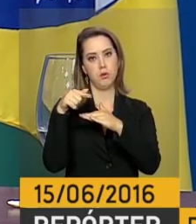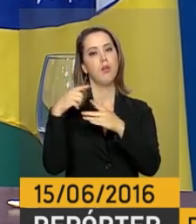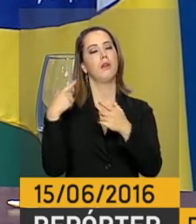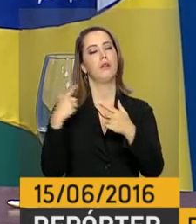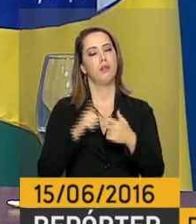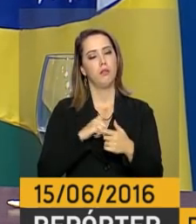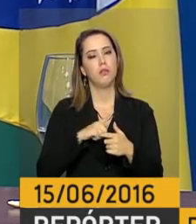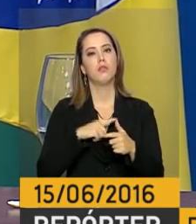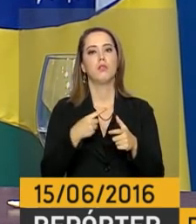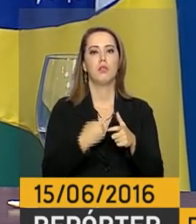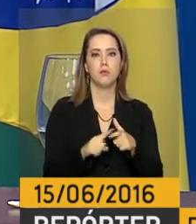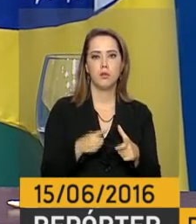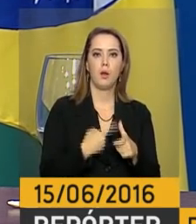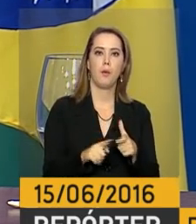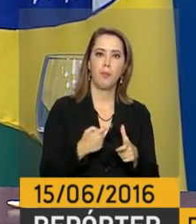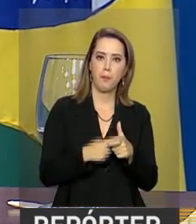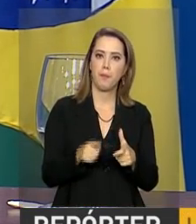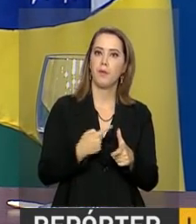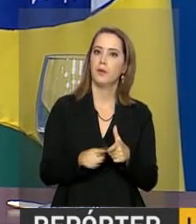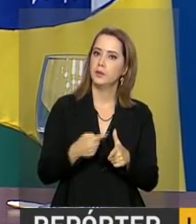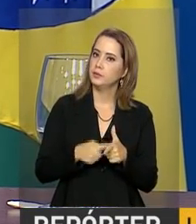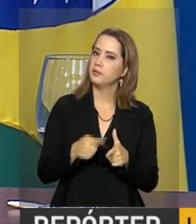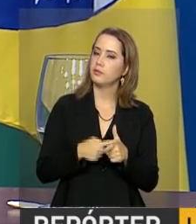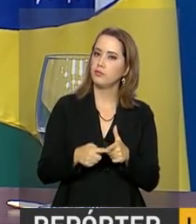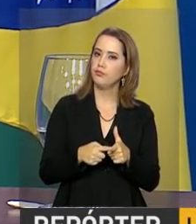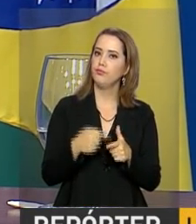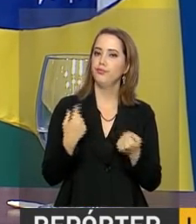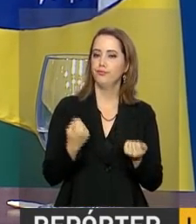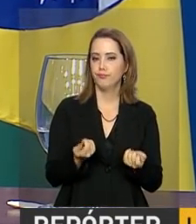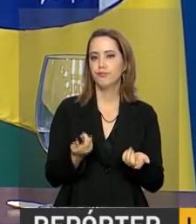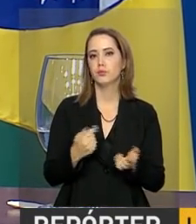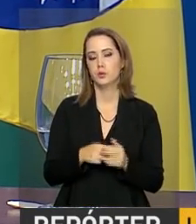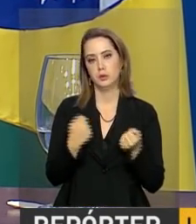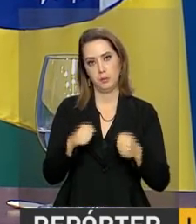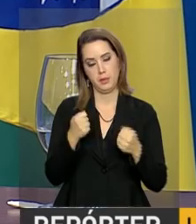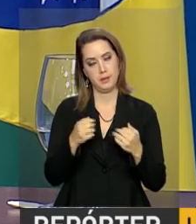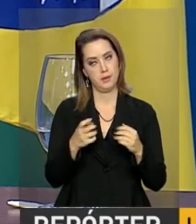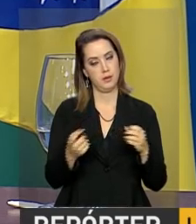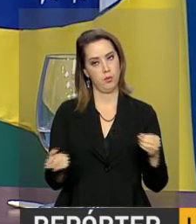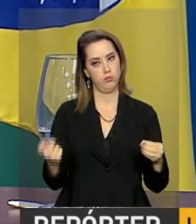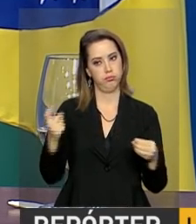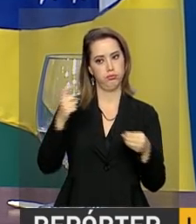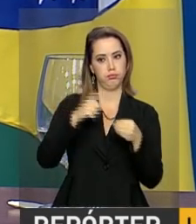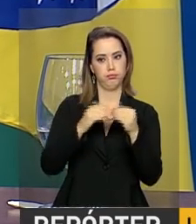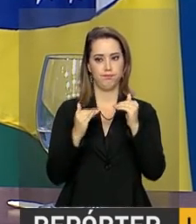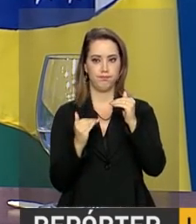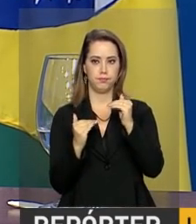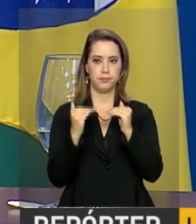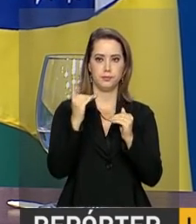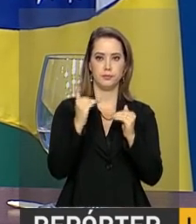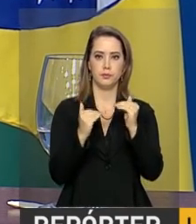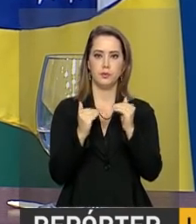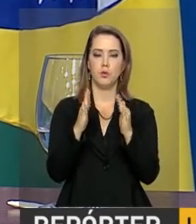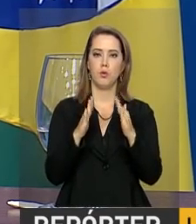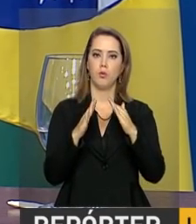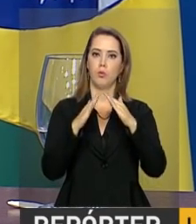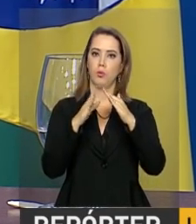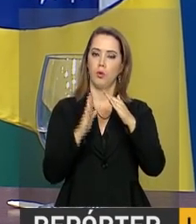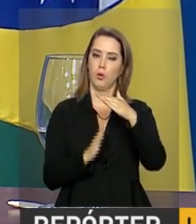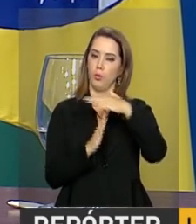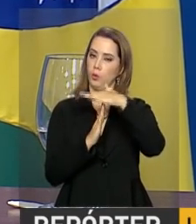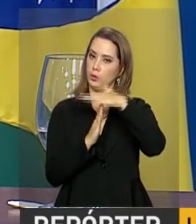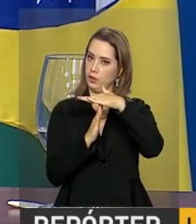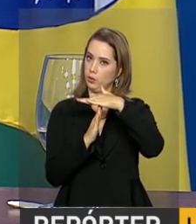evidentemente, eh, levar a compressão abaixo do índice de outras eh de outras